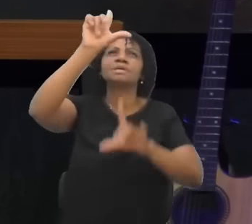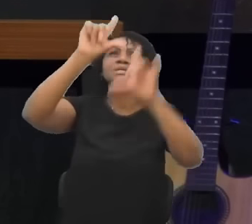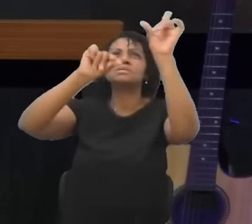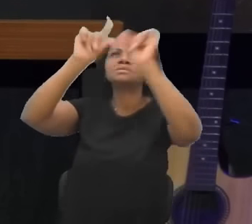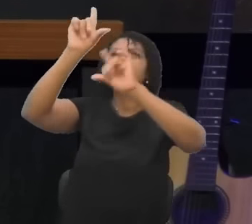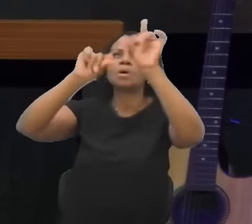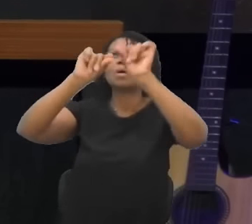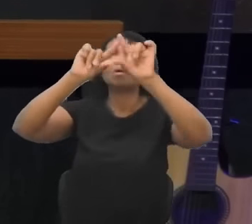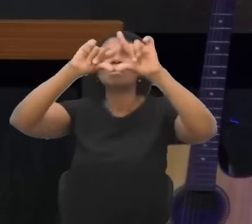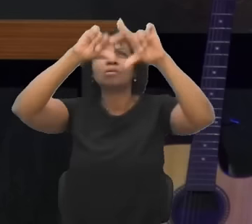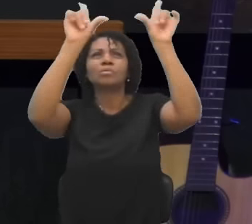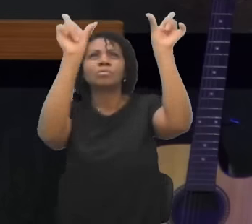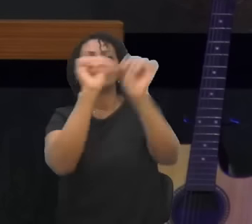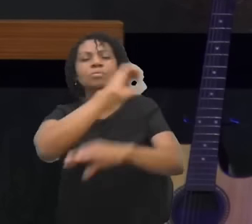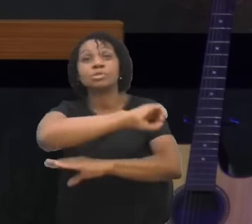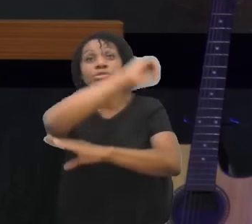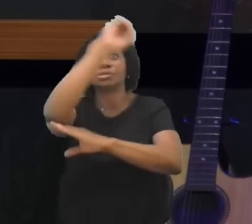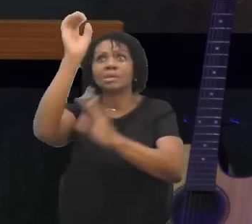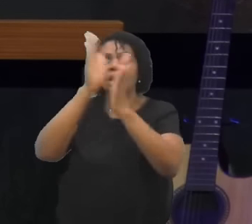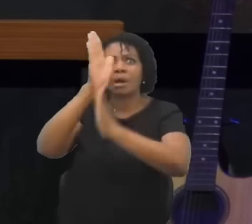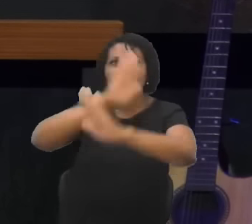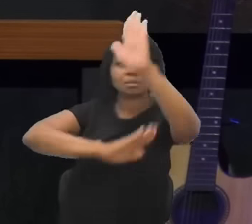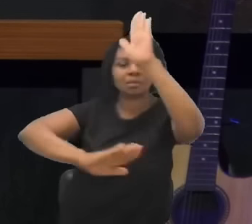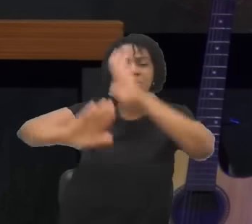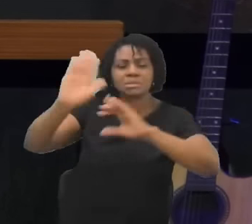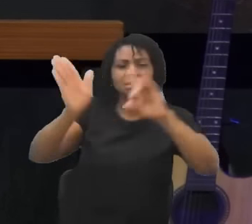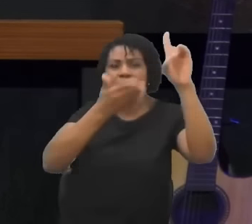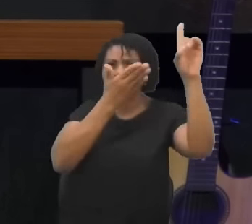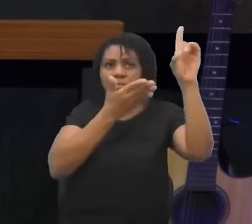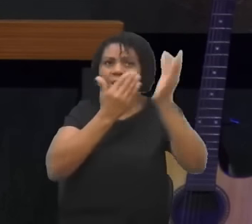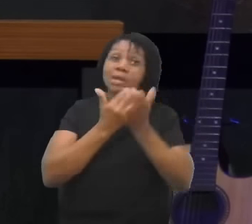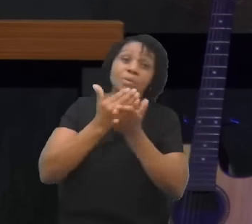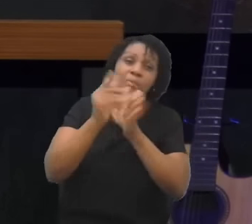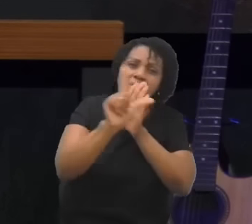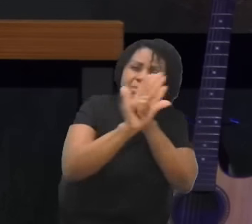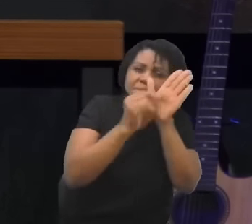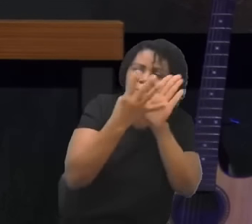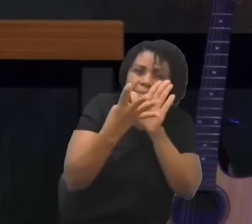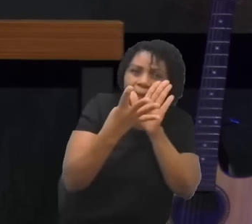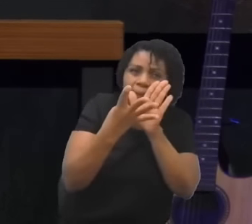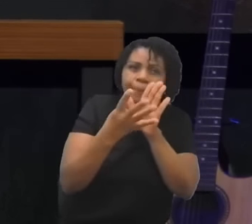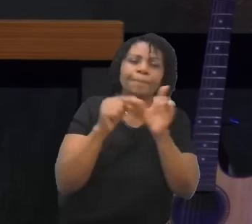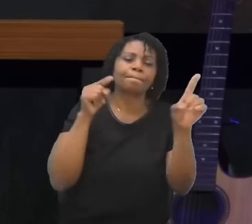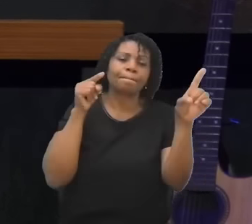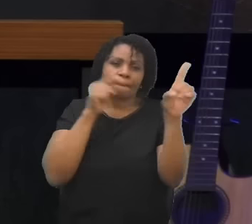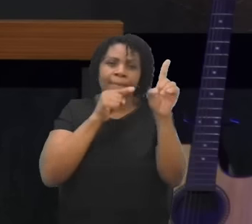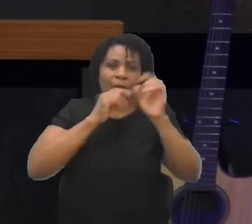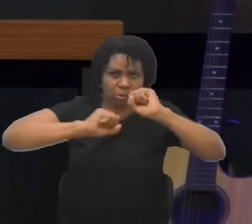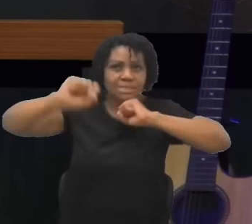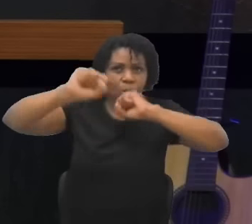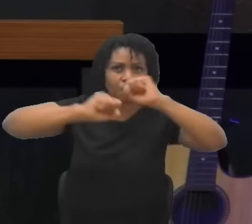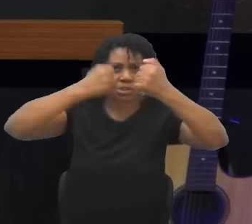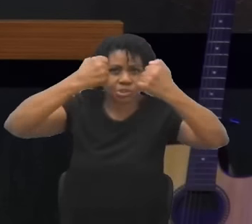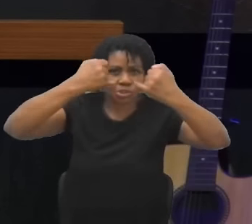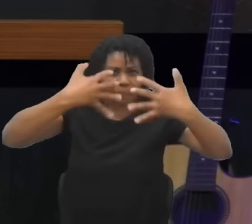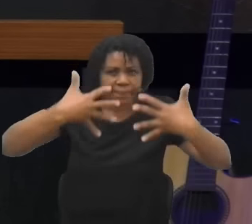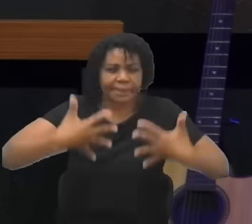lua, a adoração a Deus. Depois ele começa a dizer no versículo 4, ele começa a dizer,